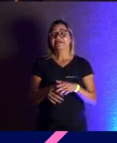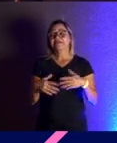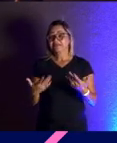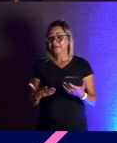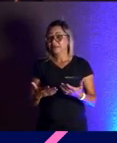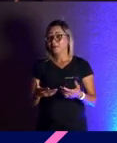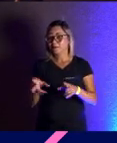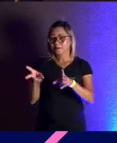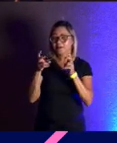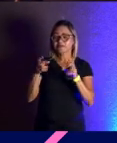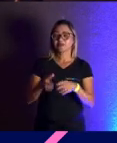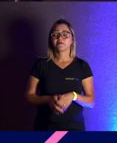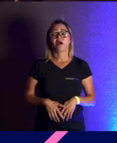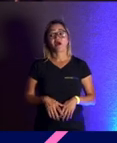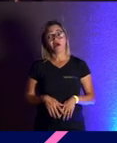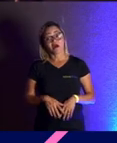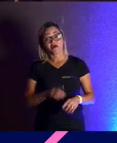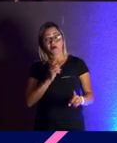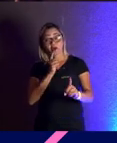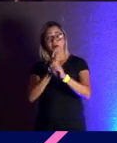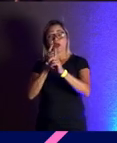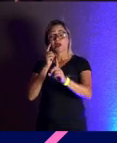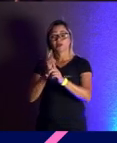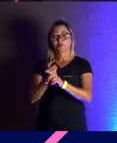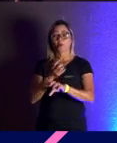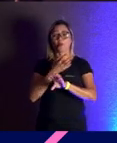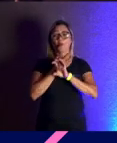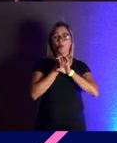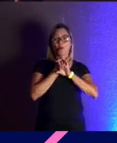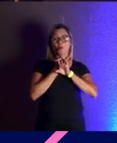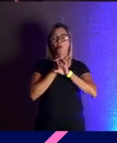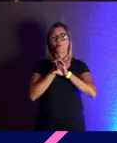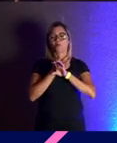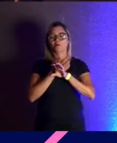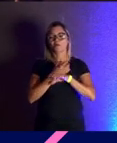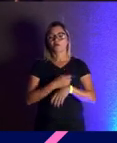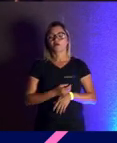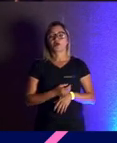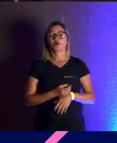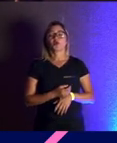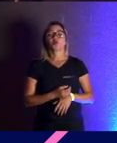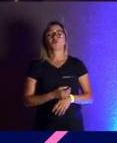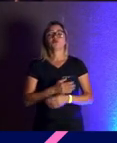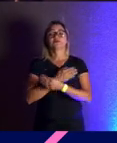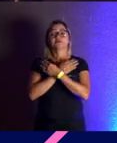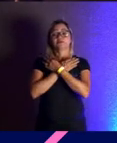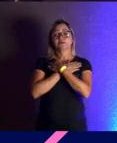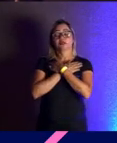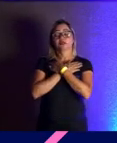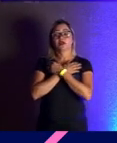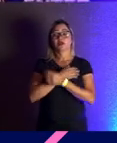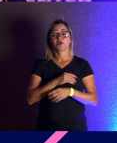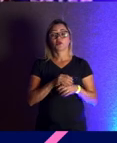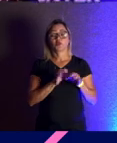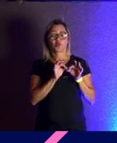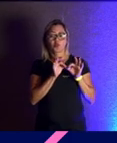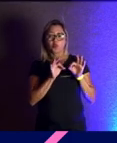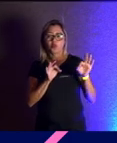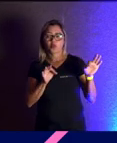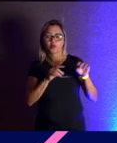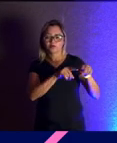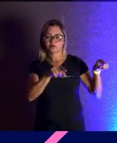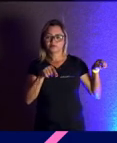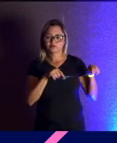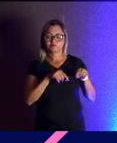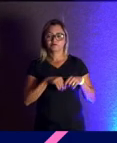e sempre veio aqui, está lá, foi muito claro, cadáveres, cemitério como destino. Só que sempre esses